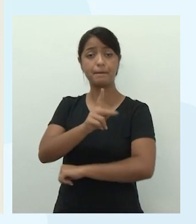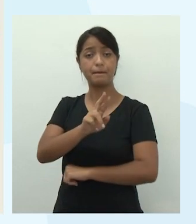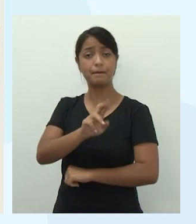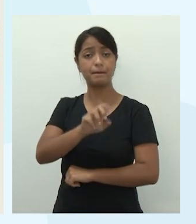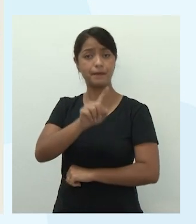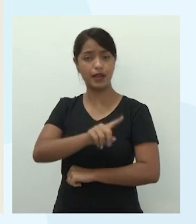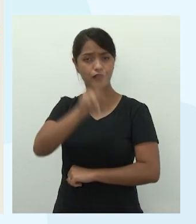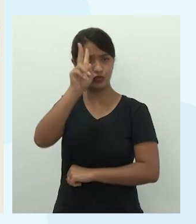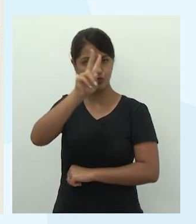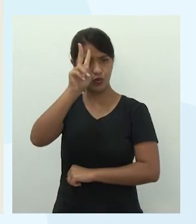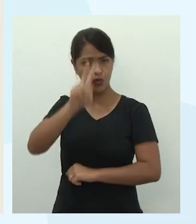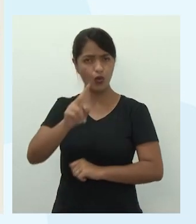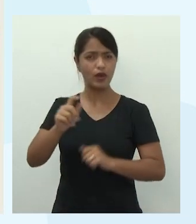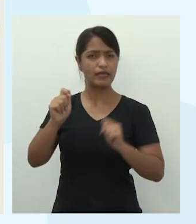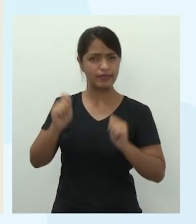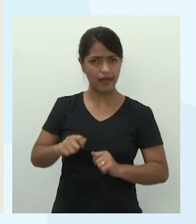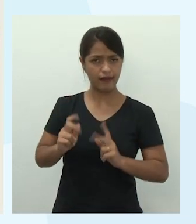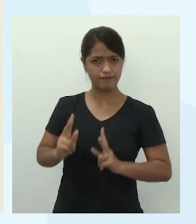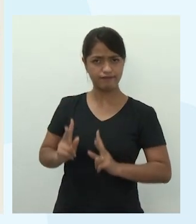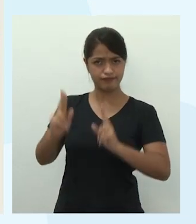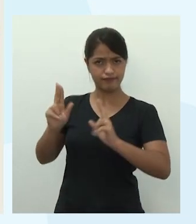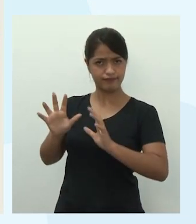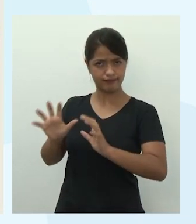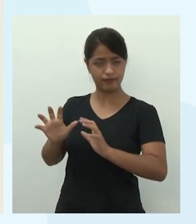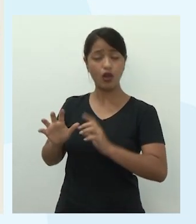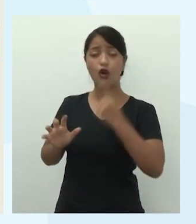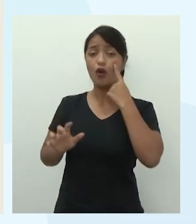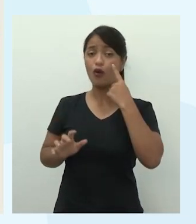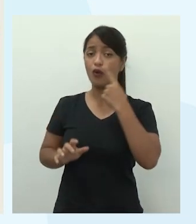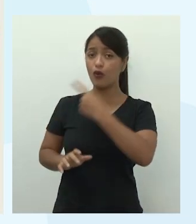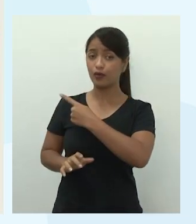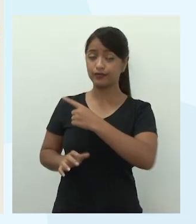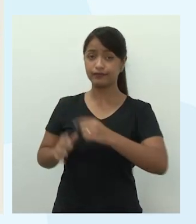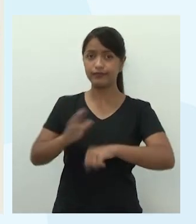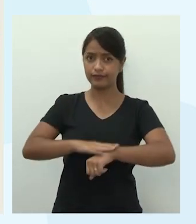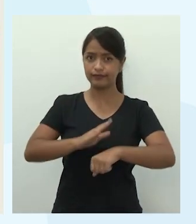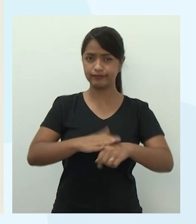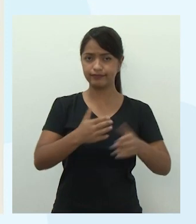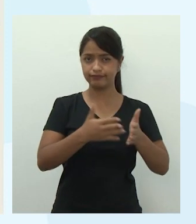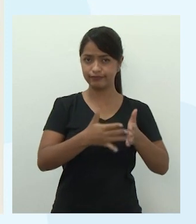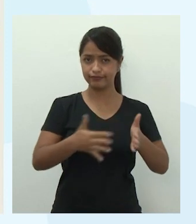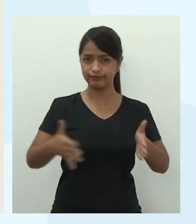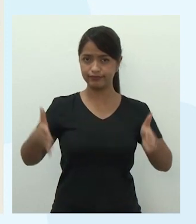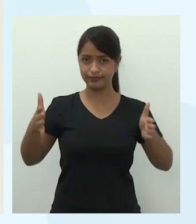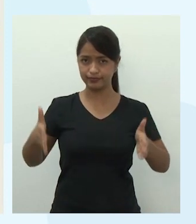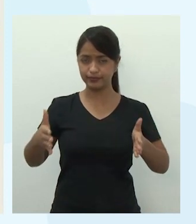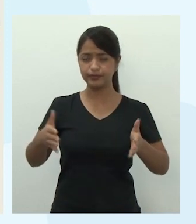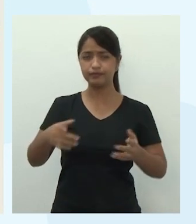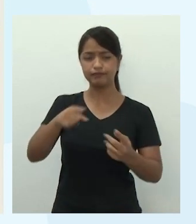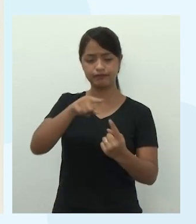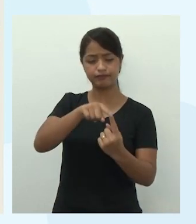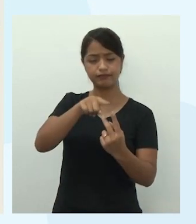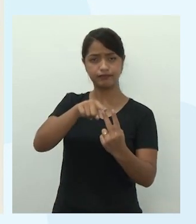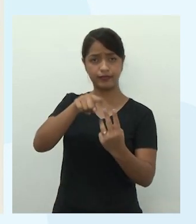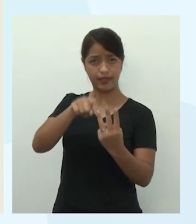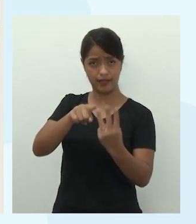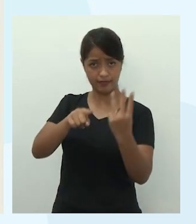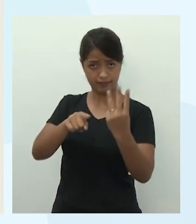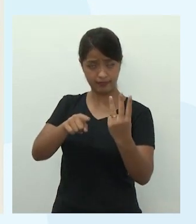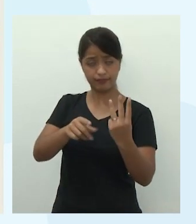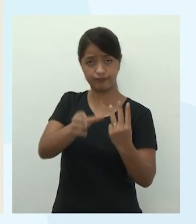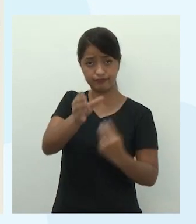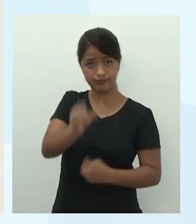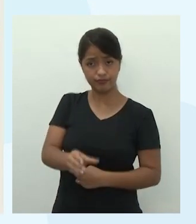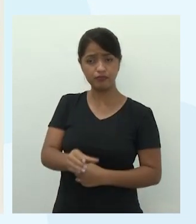esse recorte. E nesta linha do tempo, se vocês observarem o terceiro quadrante, está lá apresentada